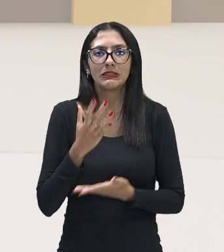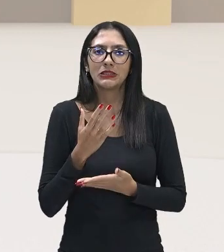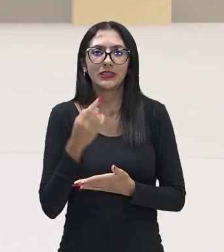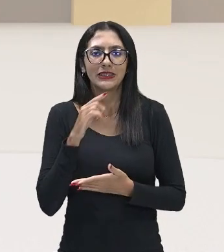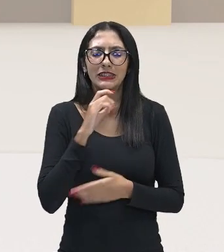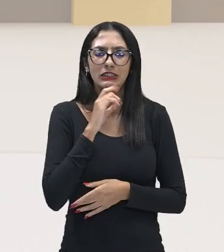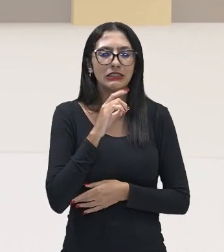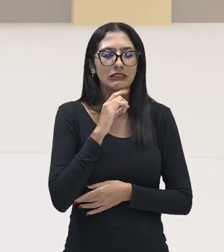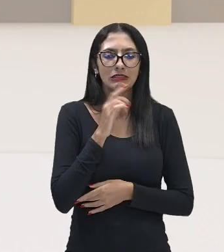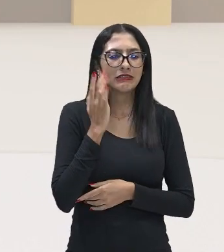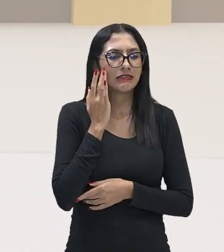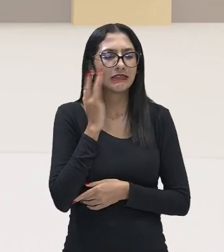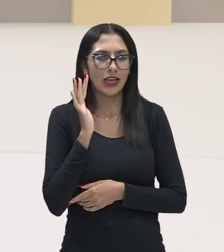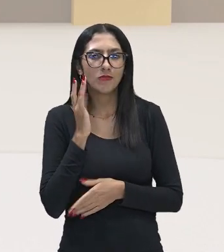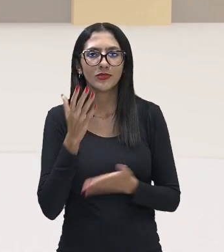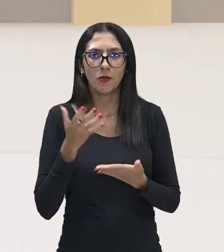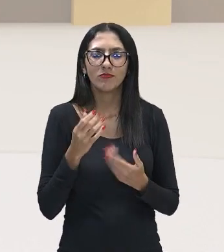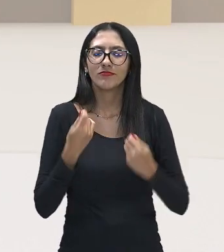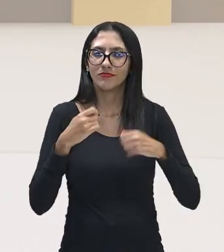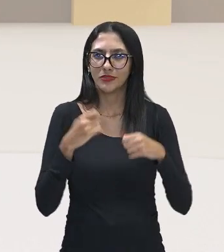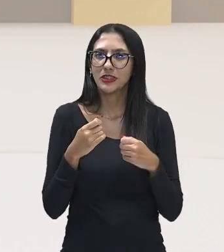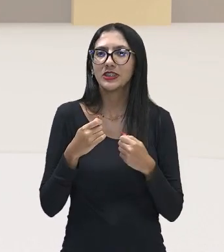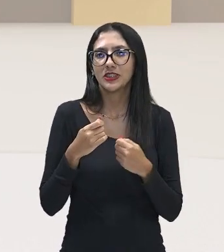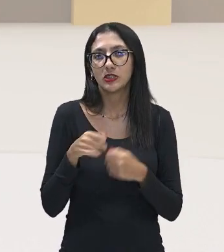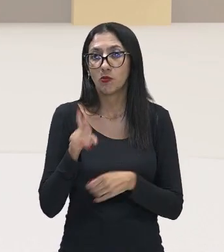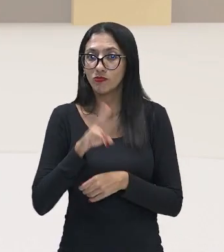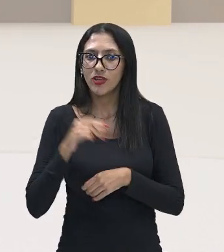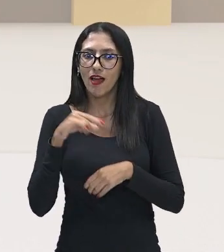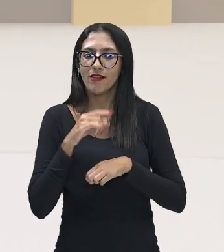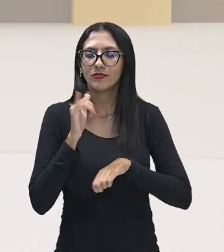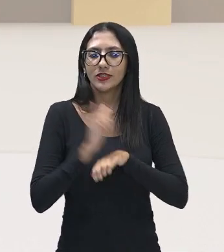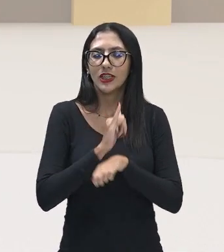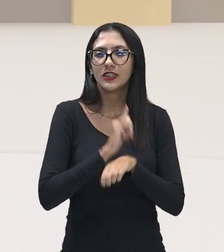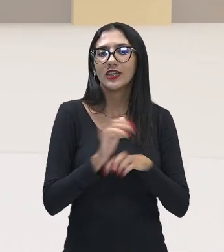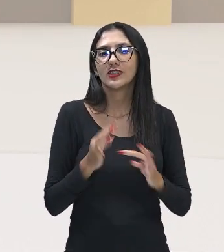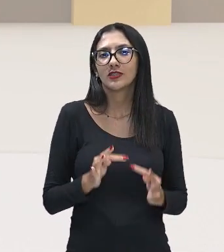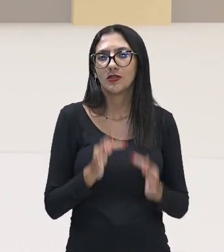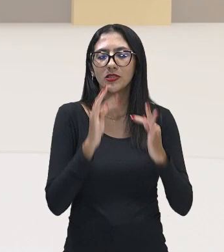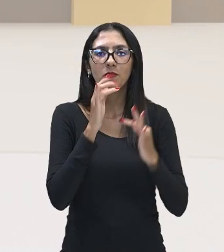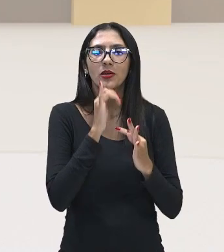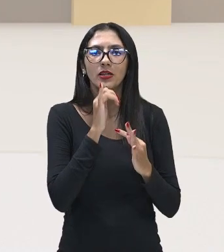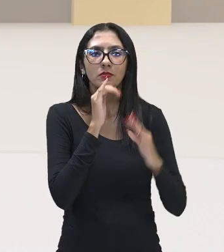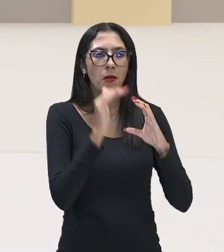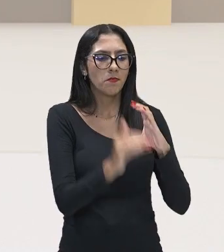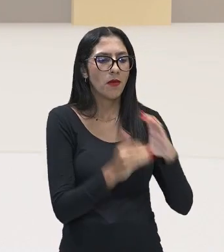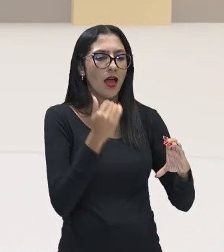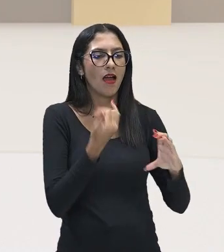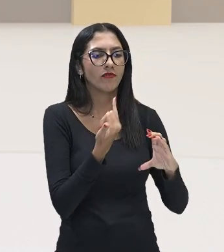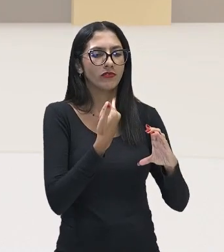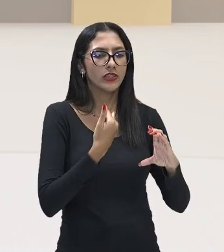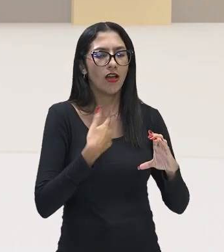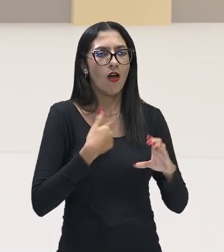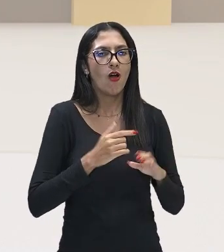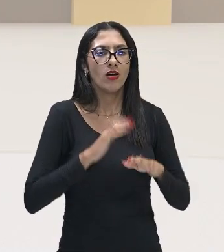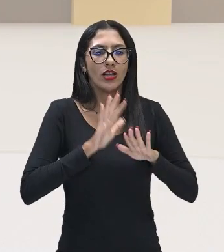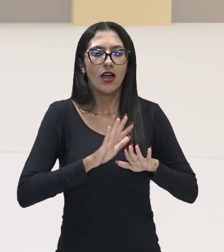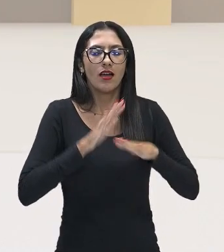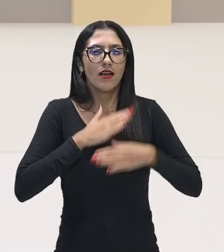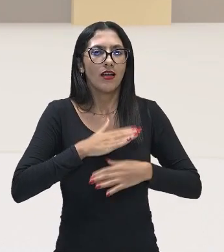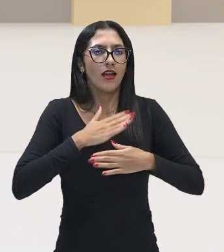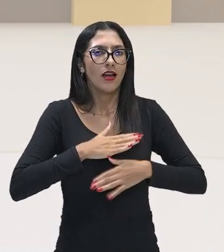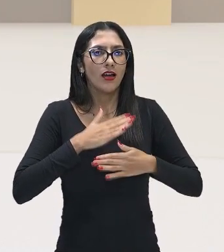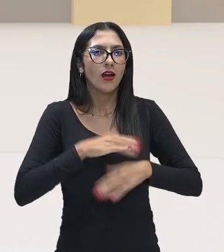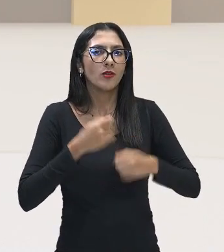tem, é bom você, né, adquirir um appzinho aí para lhe ajudar, porque ele já chega aquela notificação, ó, você está gastando mais do que já pode, então já